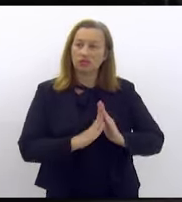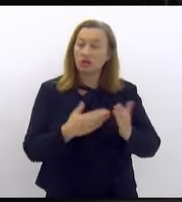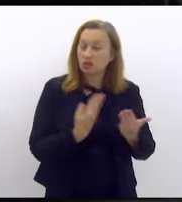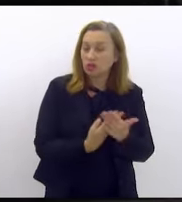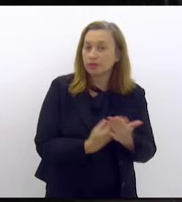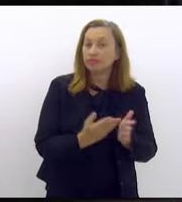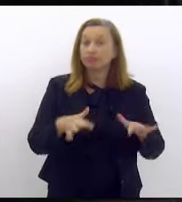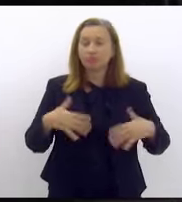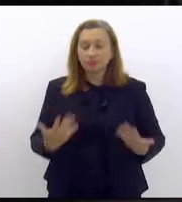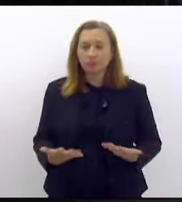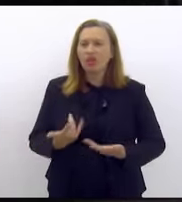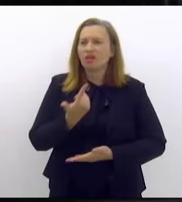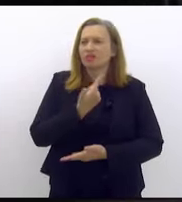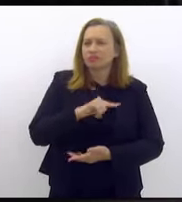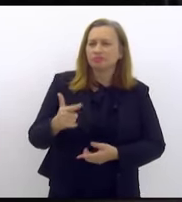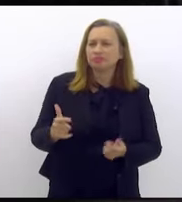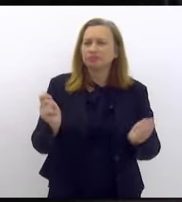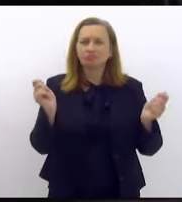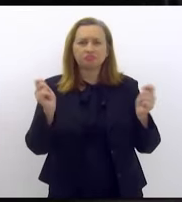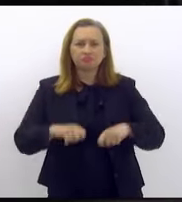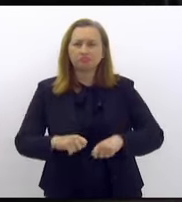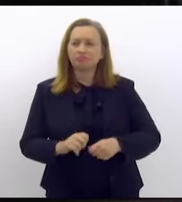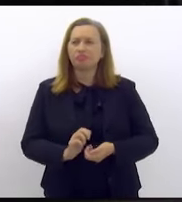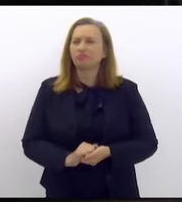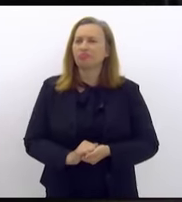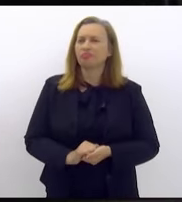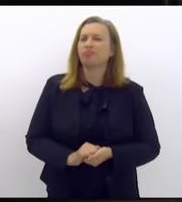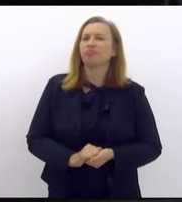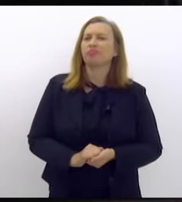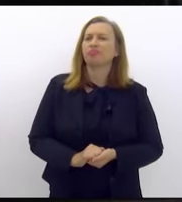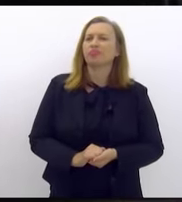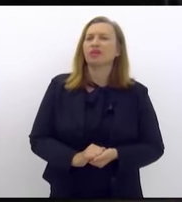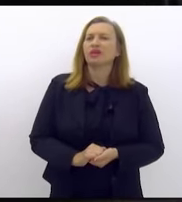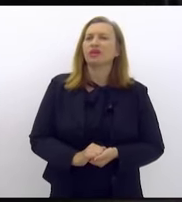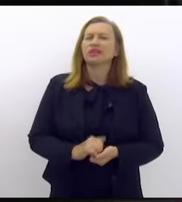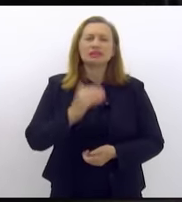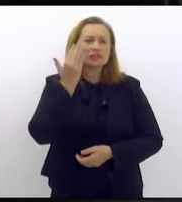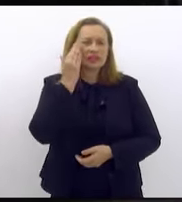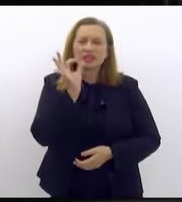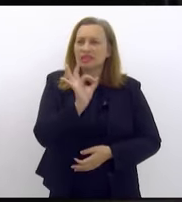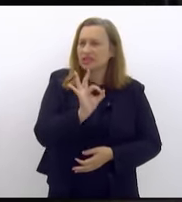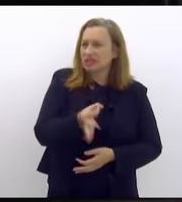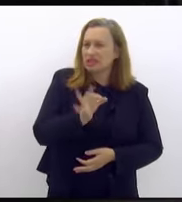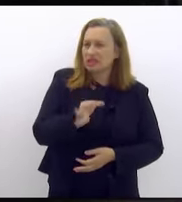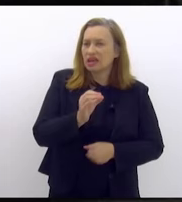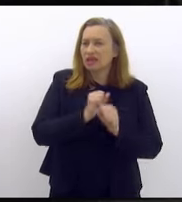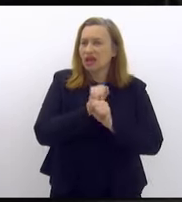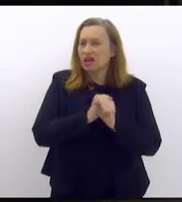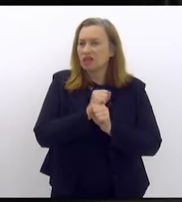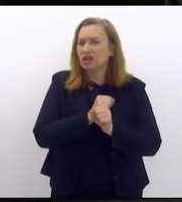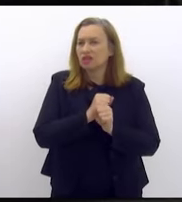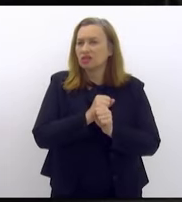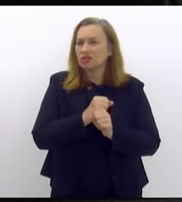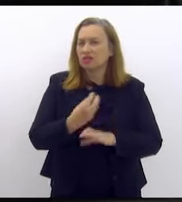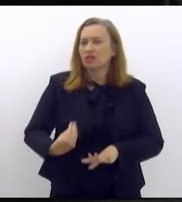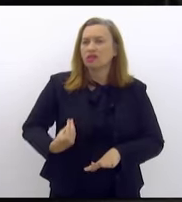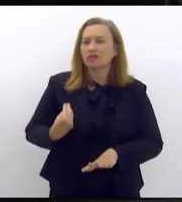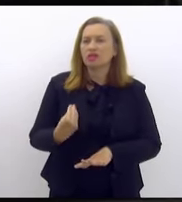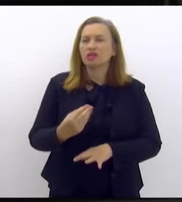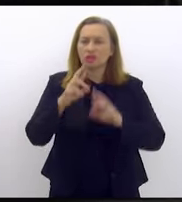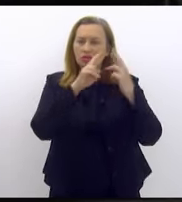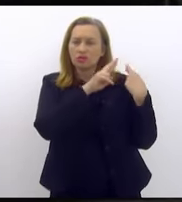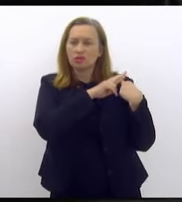aí, para que não haja a possibilidade de se compreender de fato, anualmente, com a presença dos responsáveis